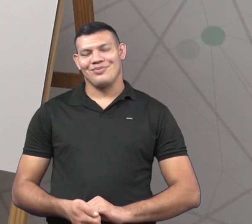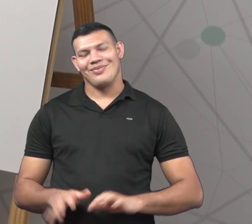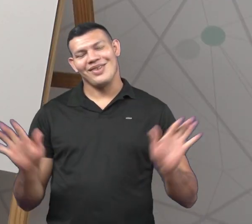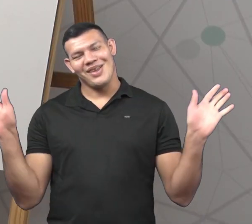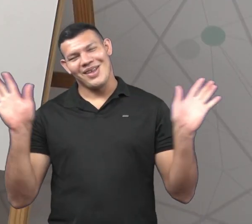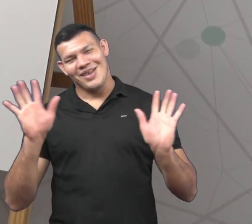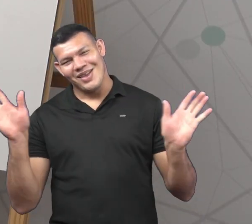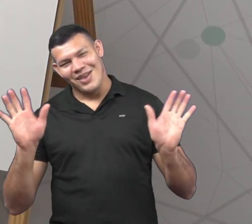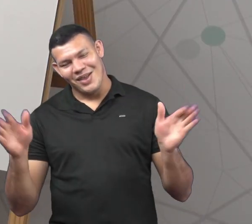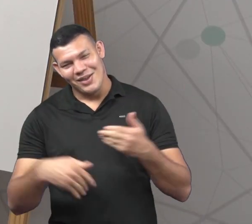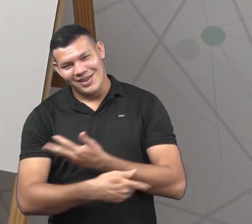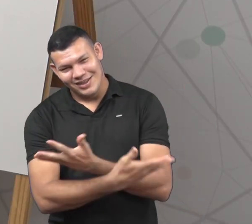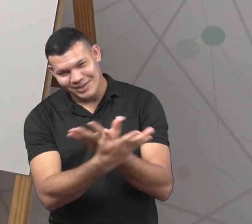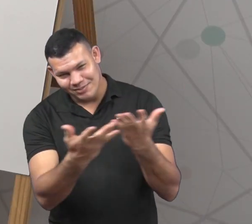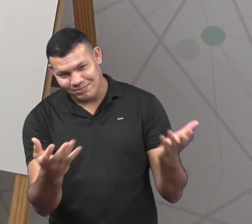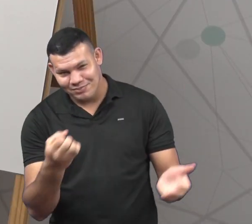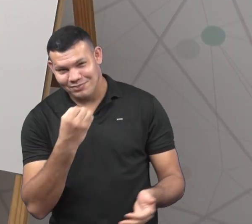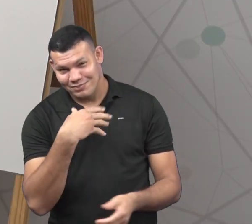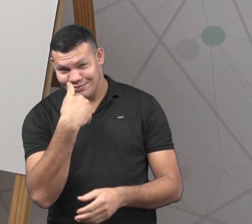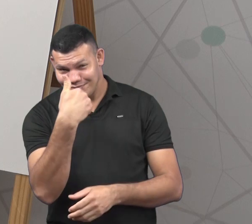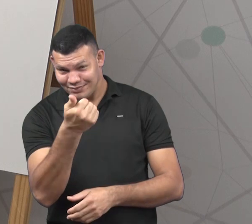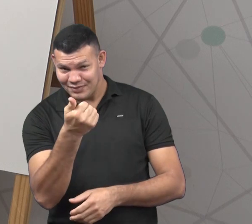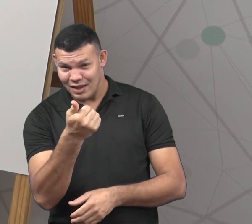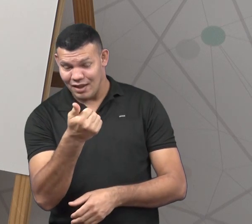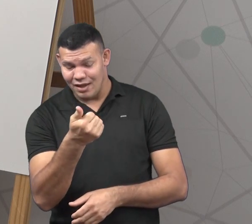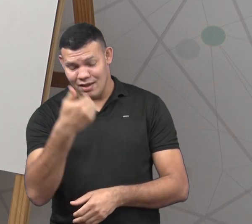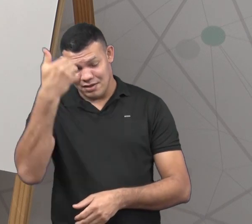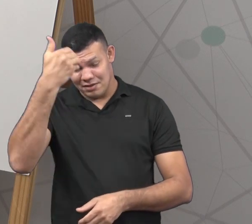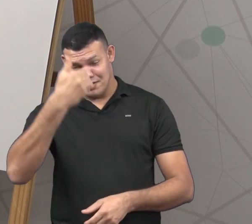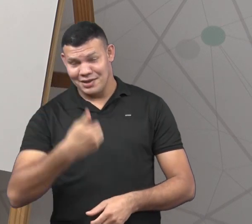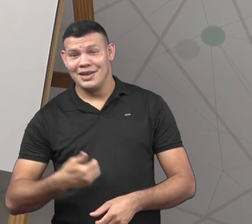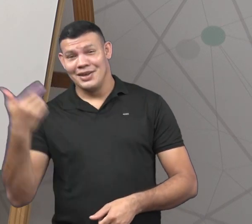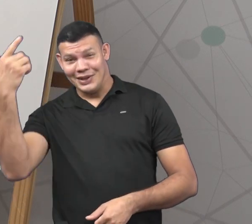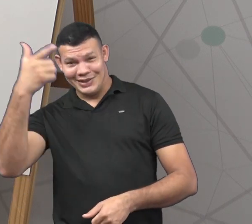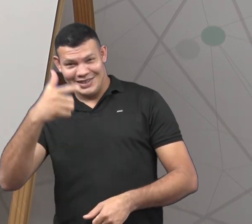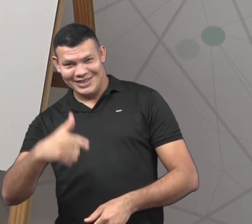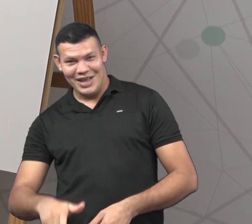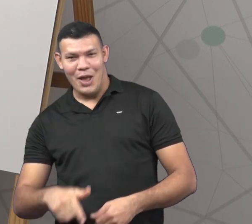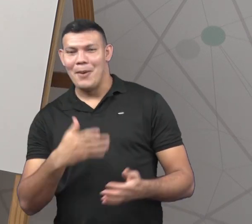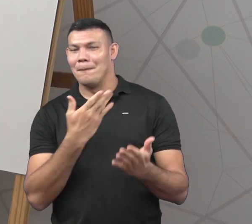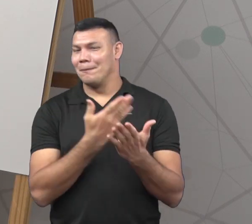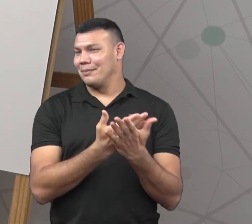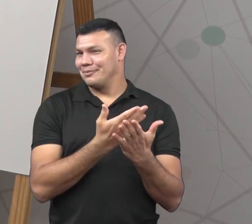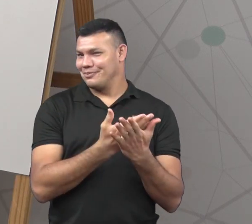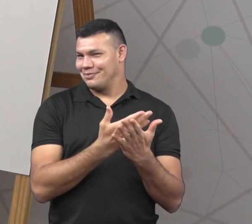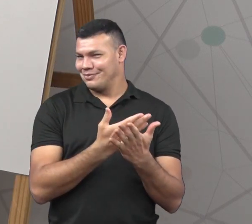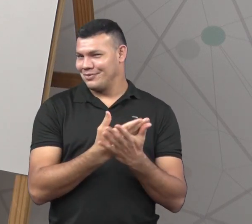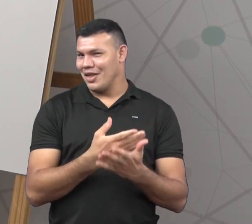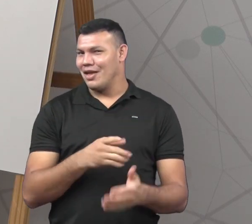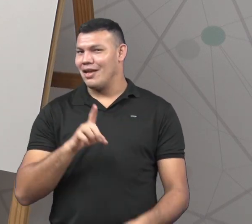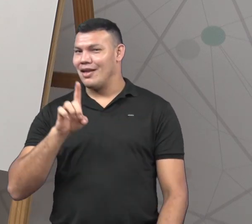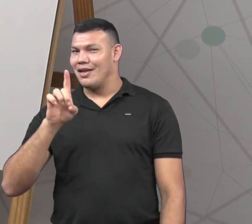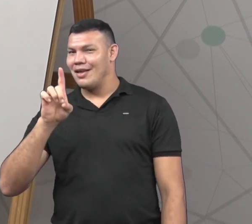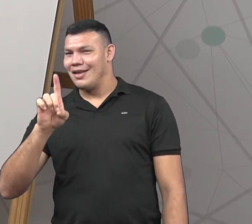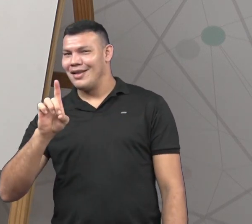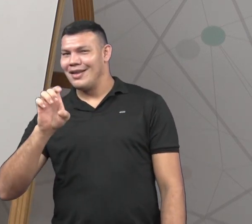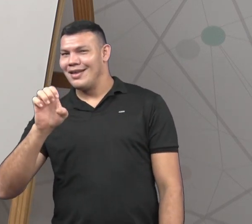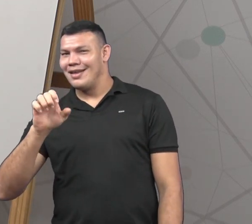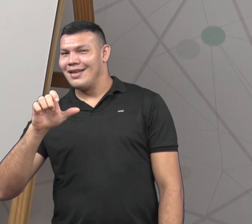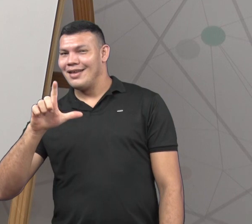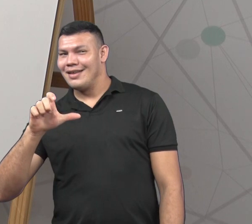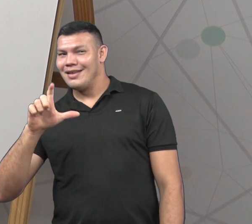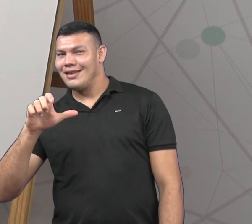Olá pessoal, tudo bem? Estou eu de volta para mais uma aula, tá? Sou a professora Adeli. Nossa aula hoje é